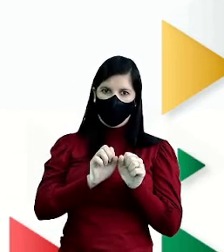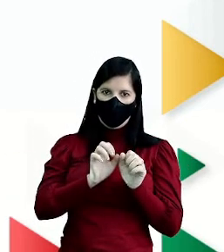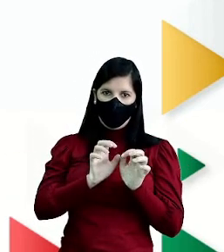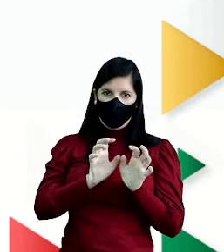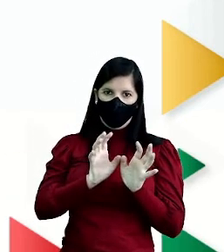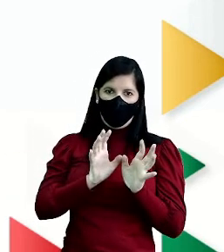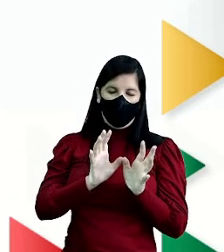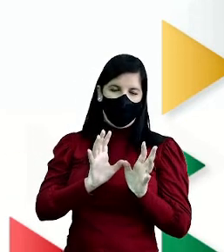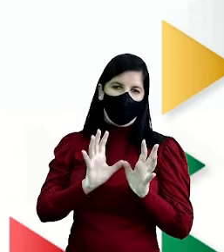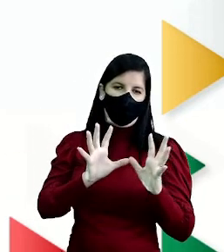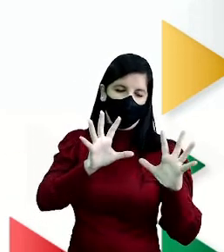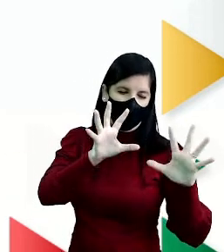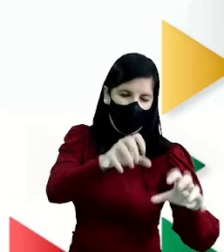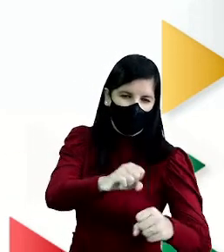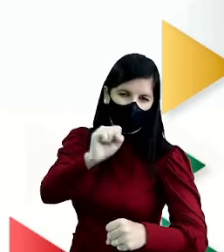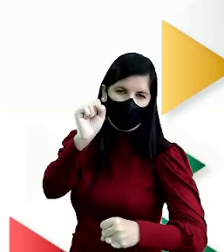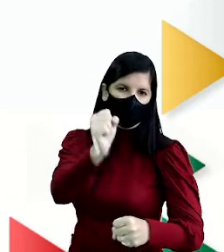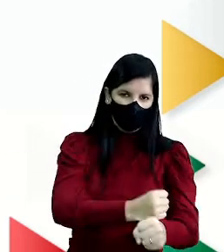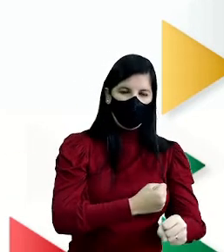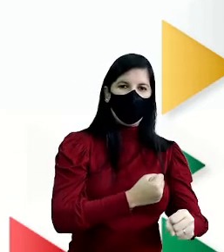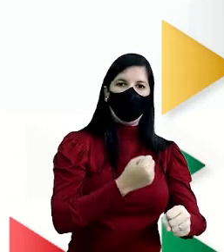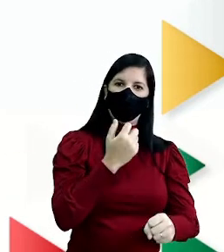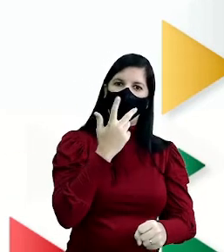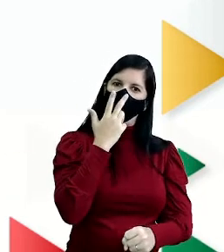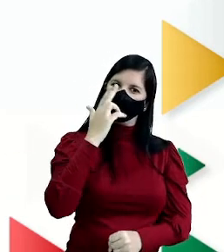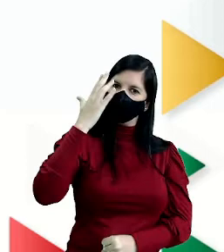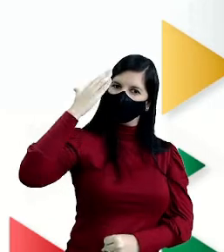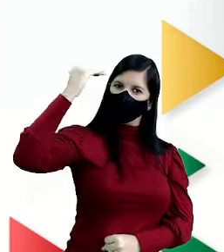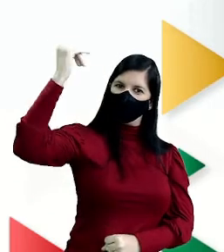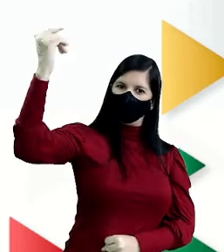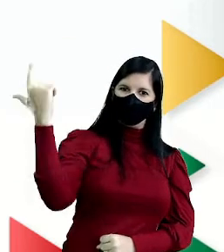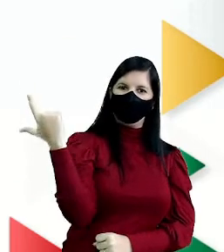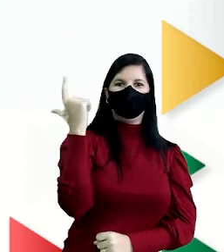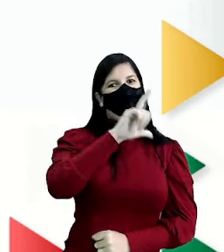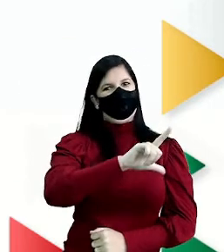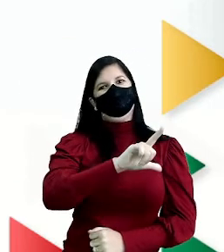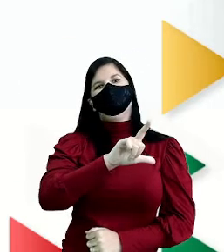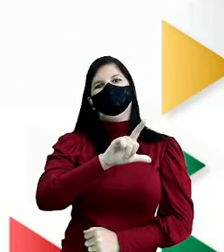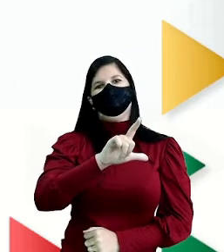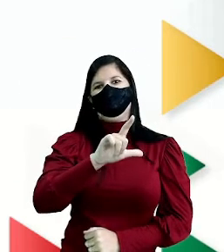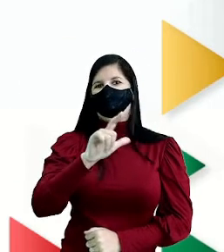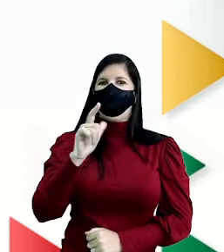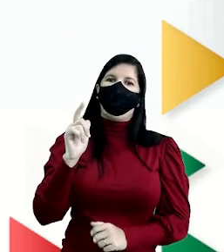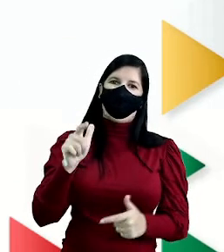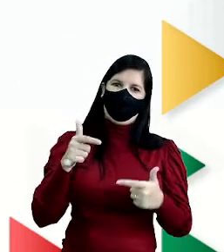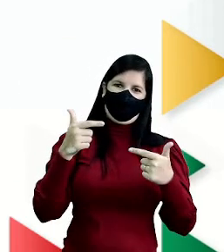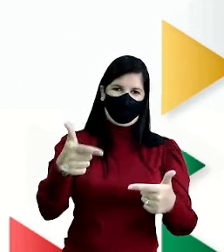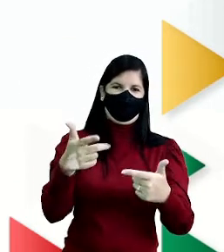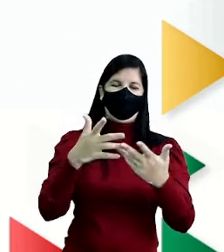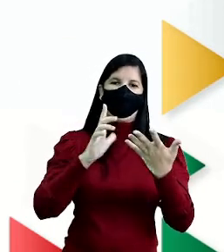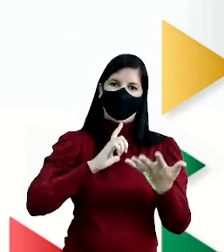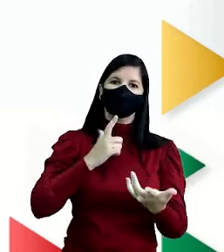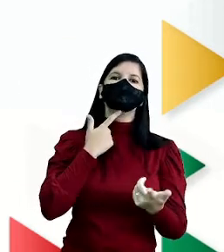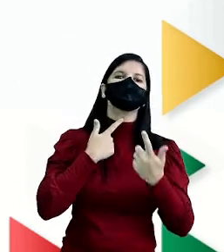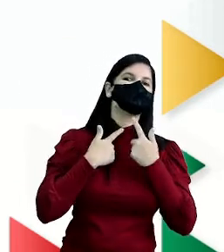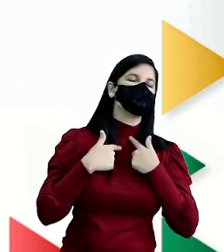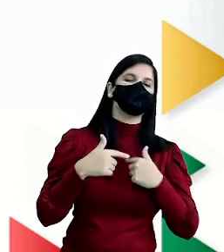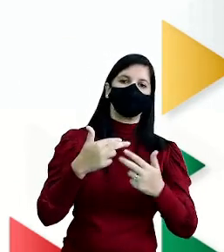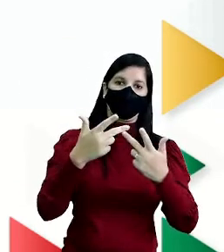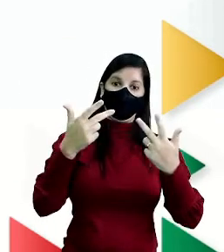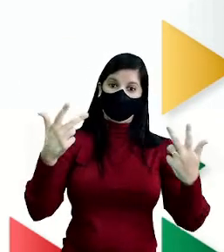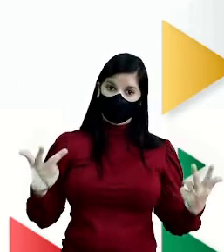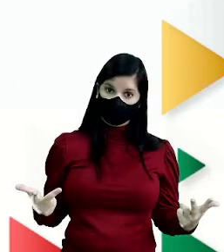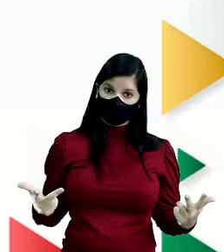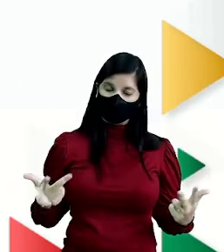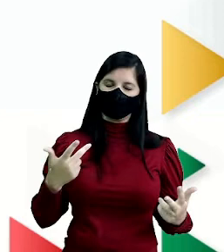homem abatendo o animal, eles iam ter sucesso na caça, eles iam conseguir, né, obter sucesso naquilo ali que eles estavam querendo. Então, dizem